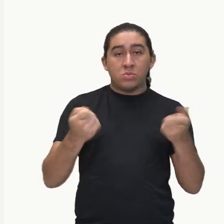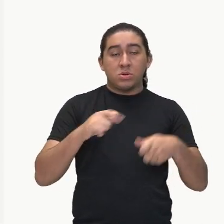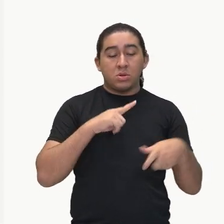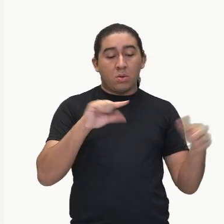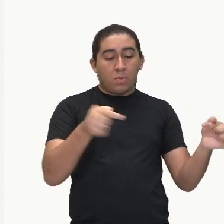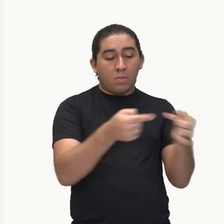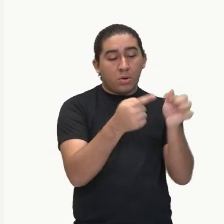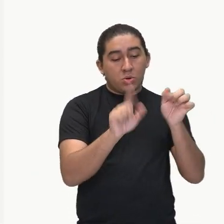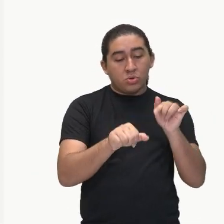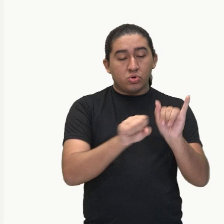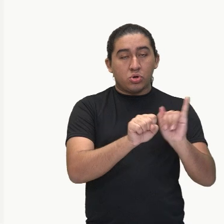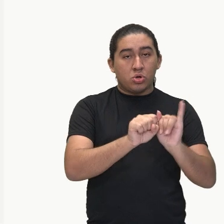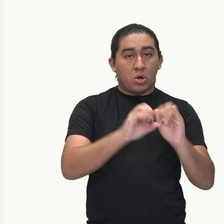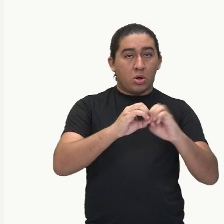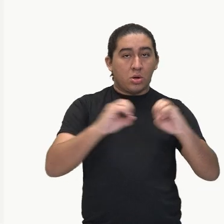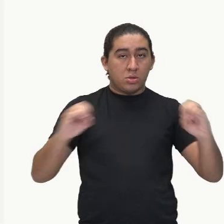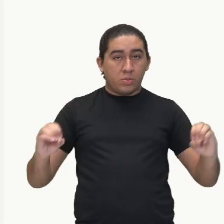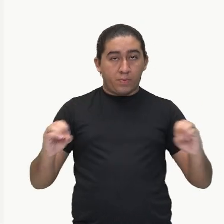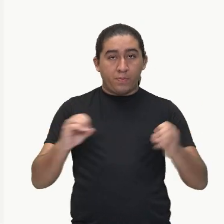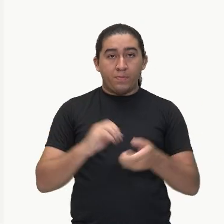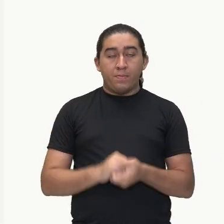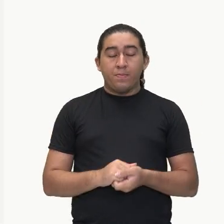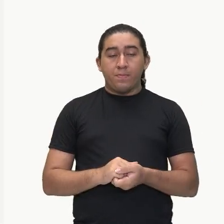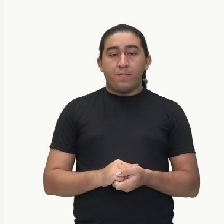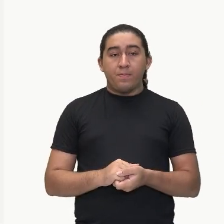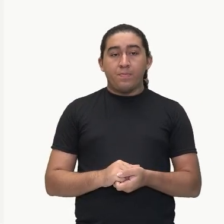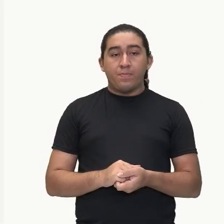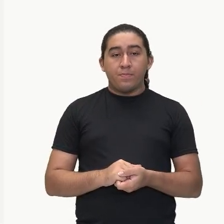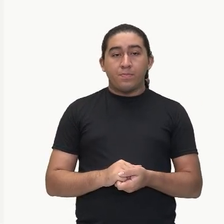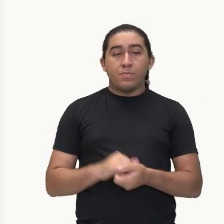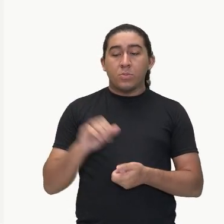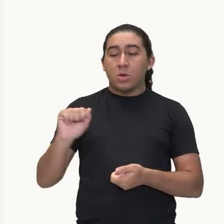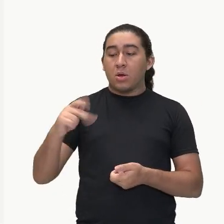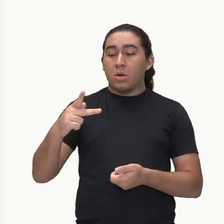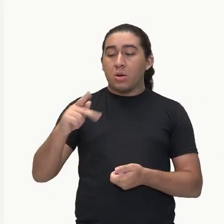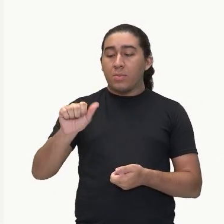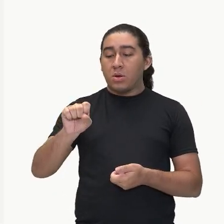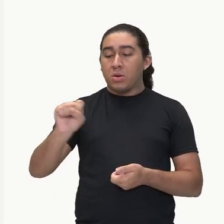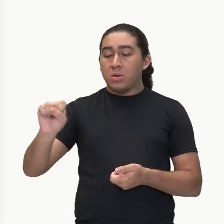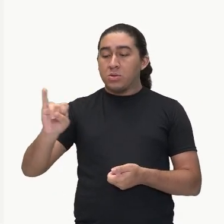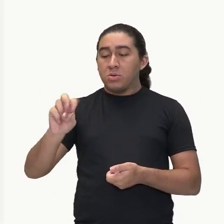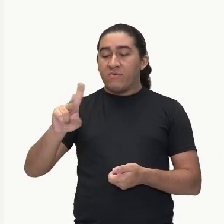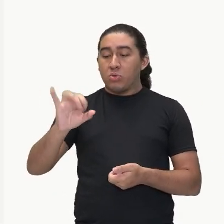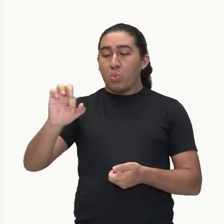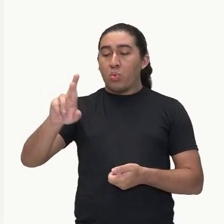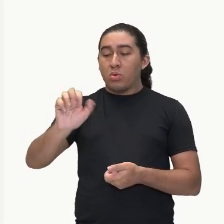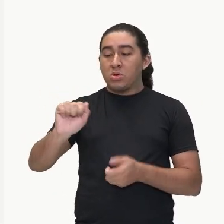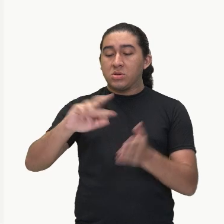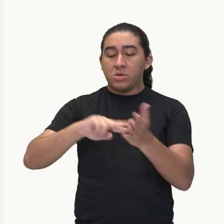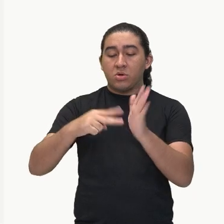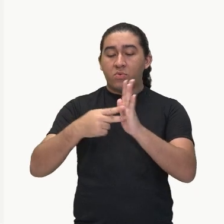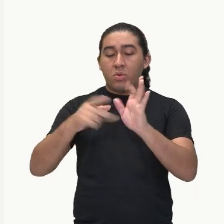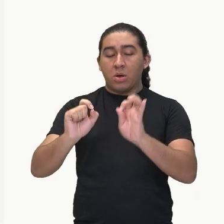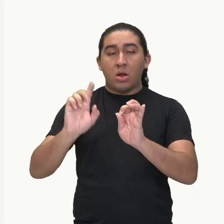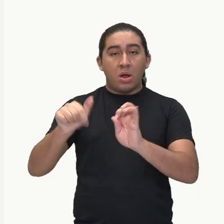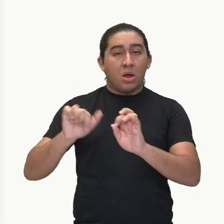da oração. Então, partícula apassivadora é quando o verbo, a oração está na voz